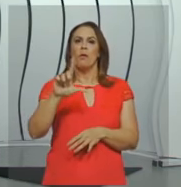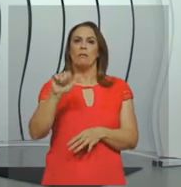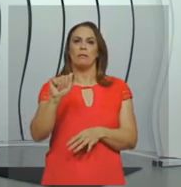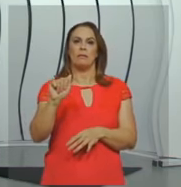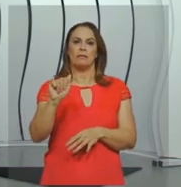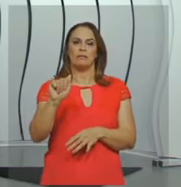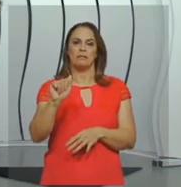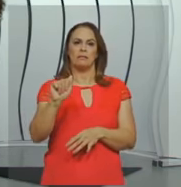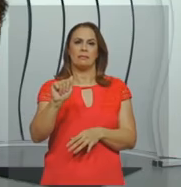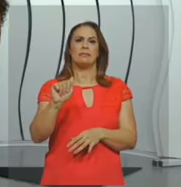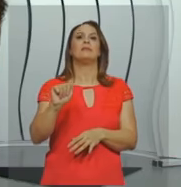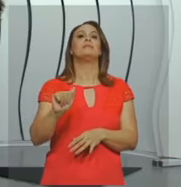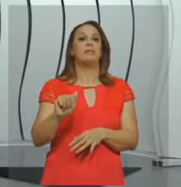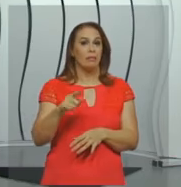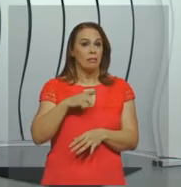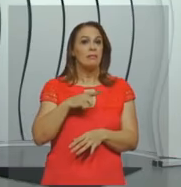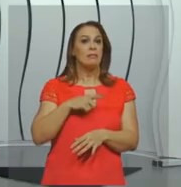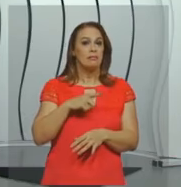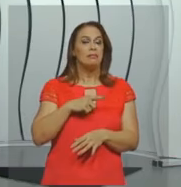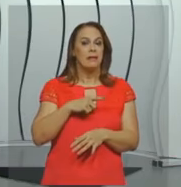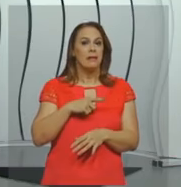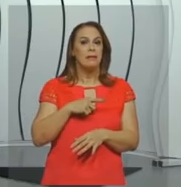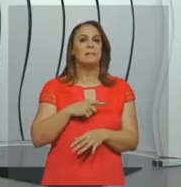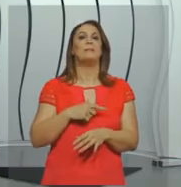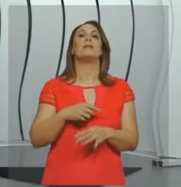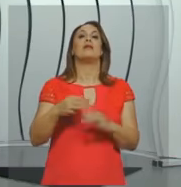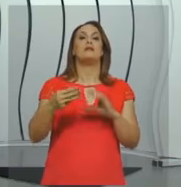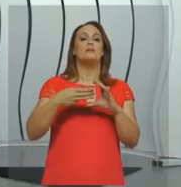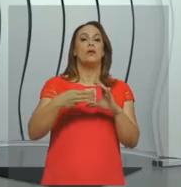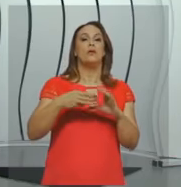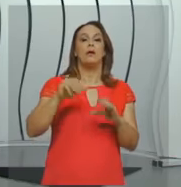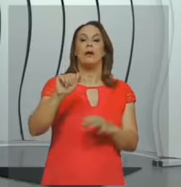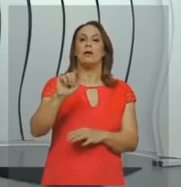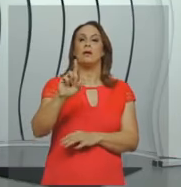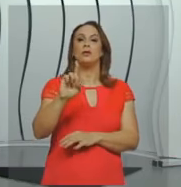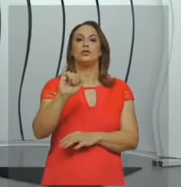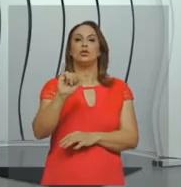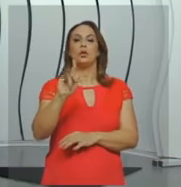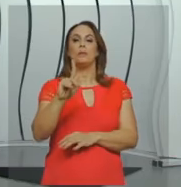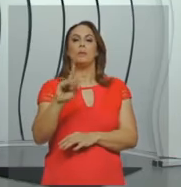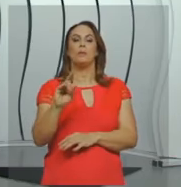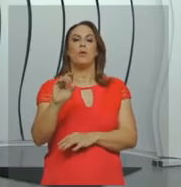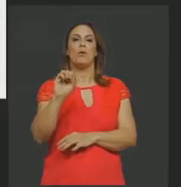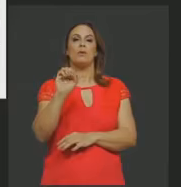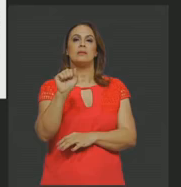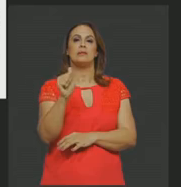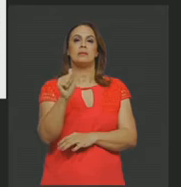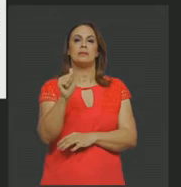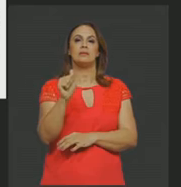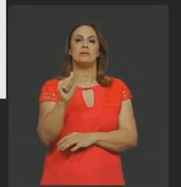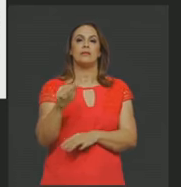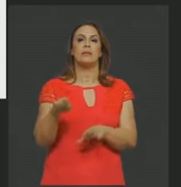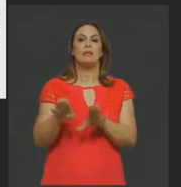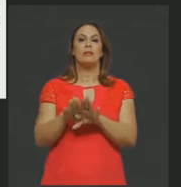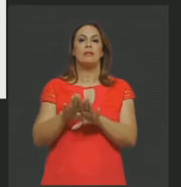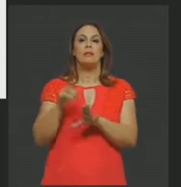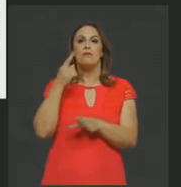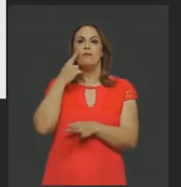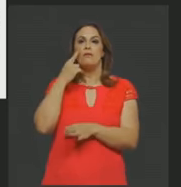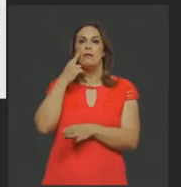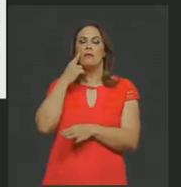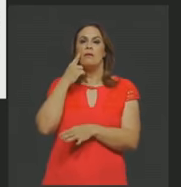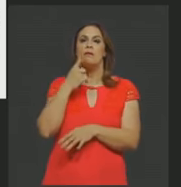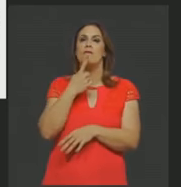adiposo. E nós temos também a medula vermelha, por isso que tem essa cor aqui avermelhada, tá? Nessa